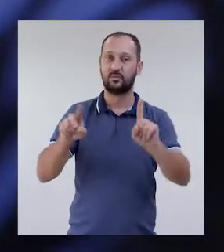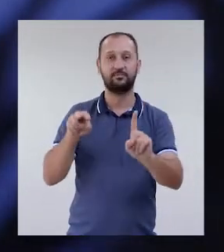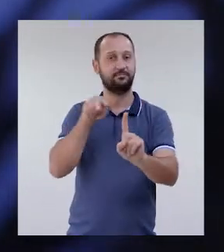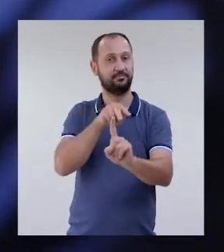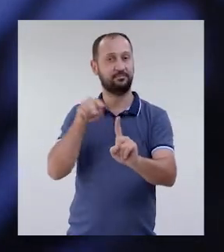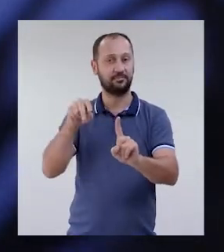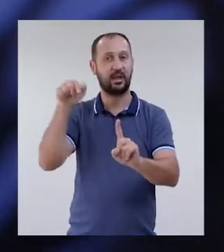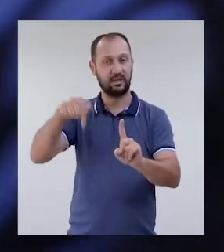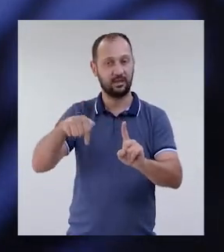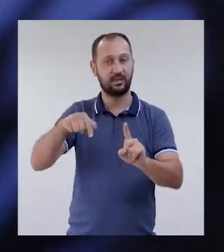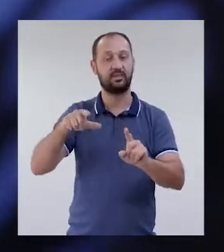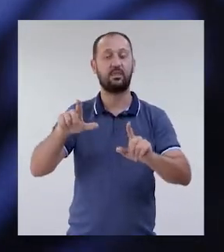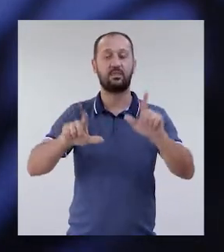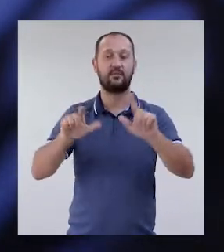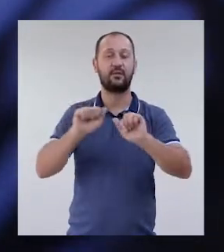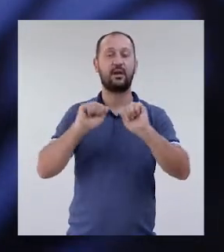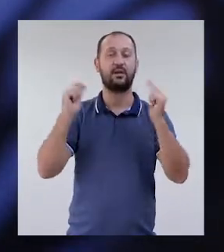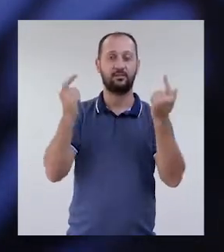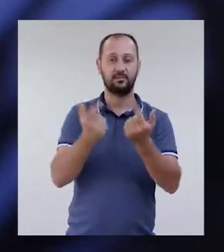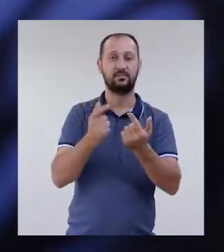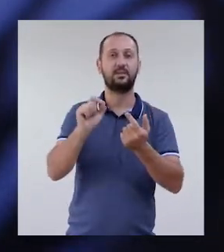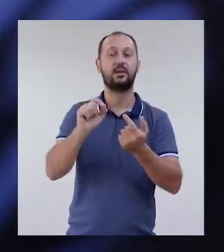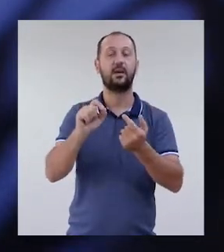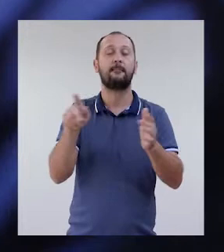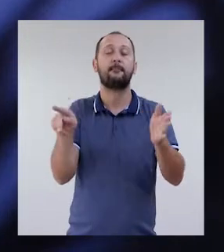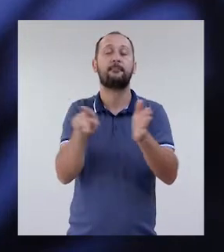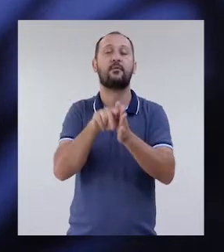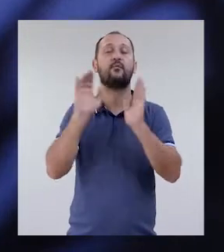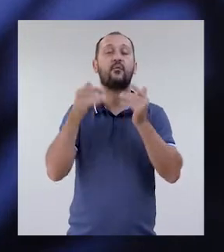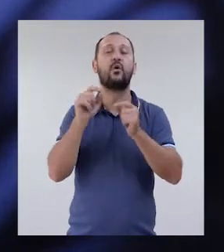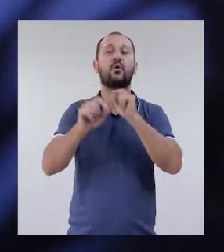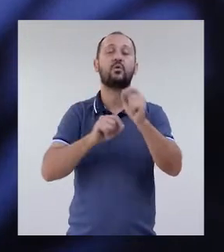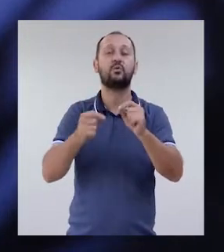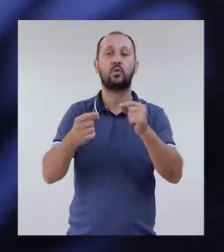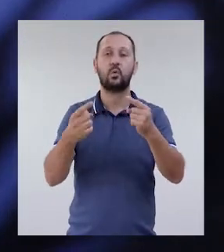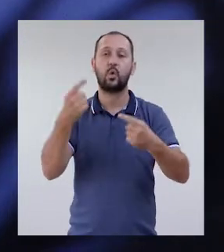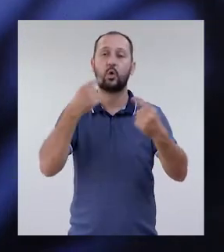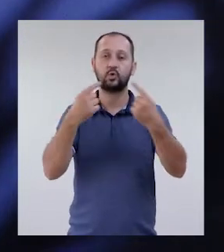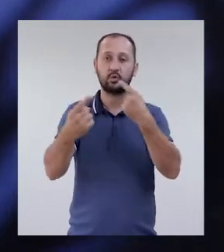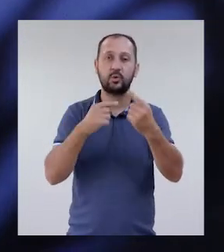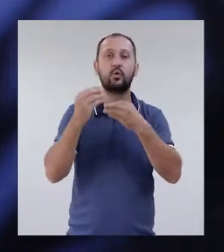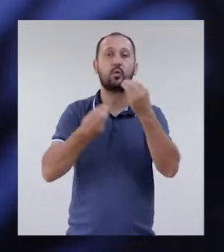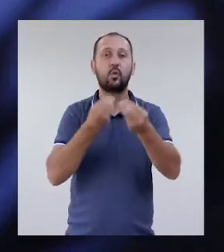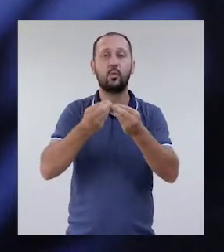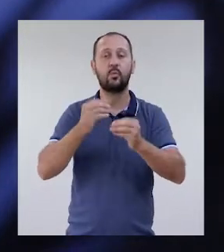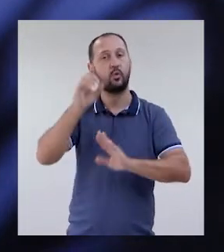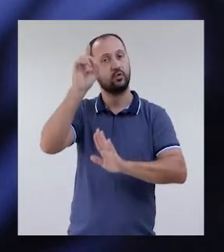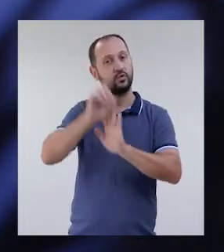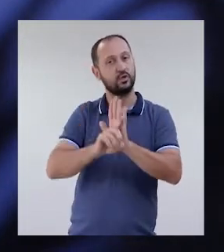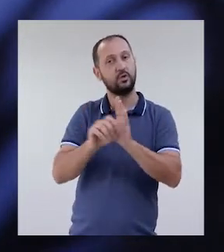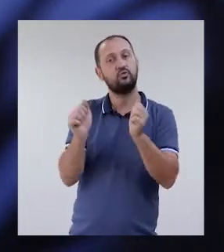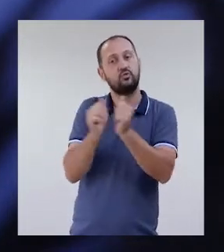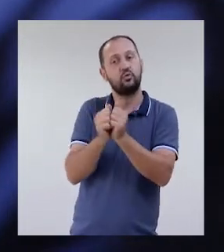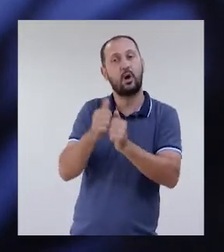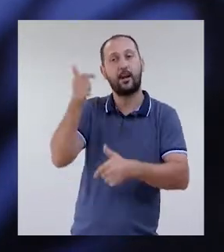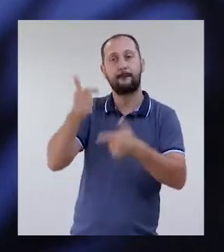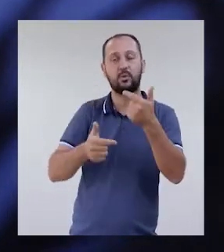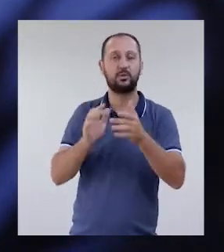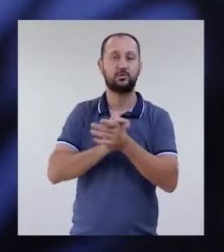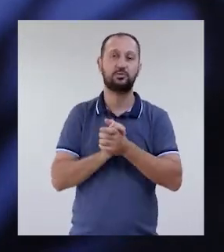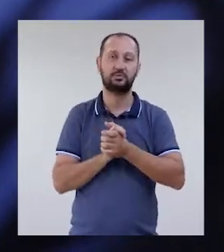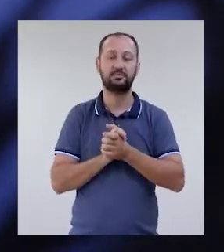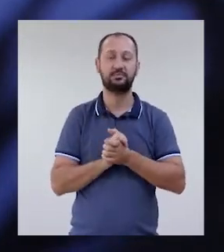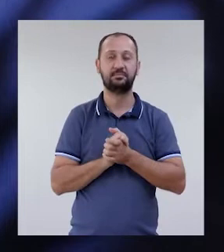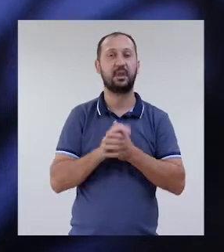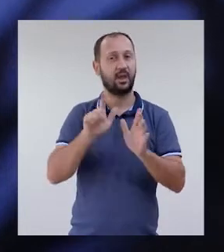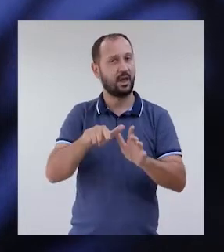de Vista, nosso programa aqui na TV Assembleia, que é dedicado ao debate sobre o cruzamento entre o direito e a política, né? Porque não é